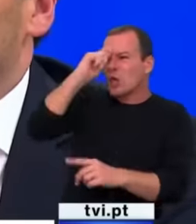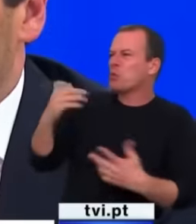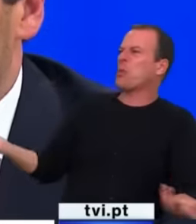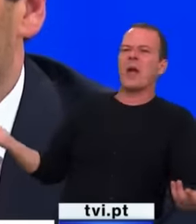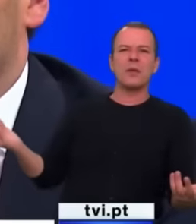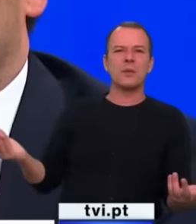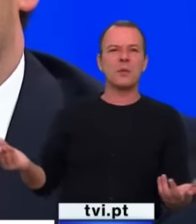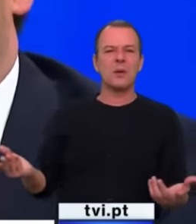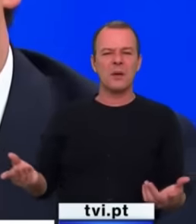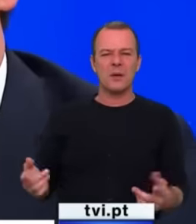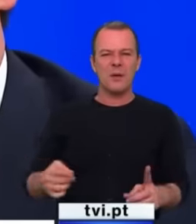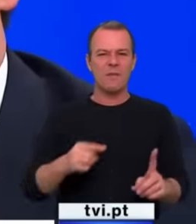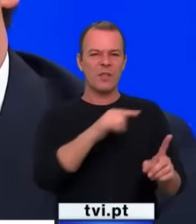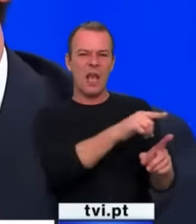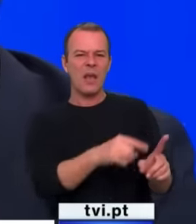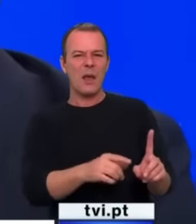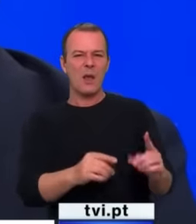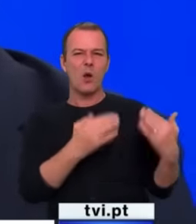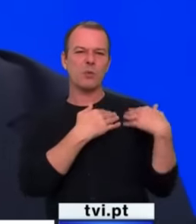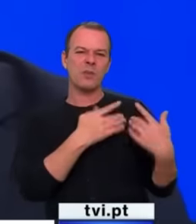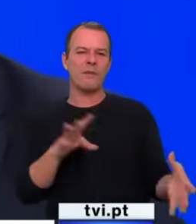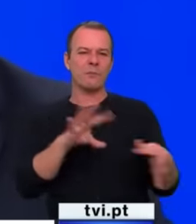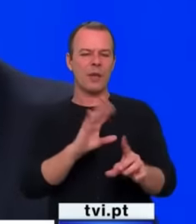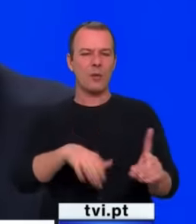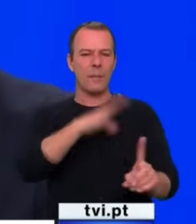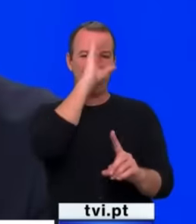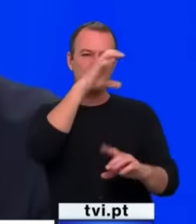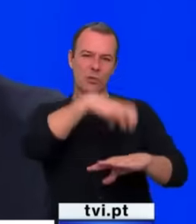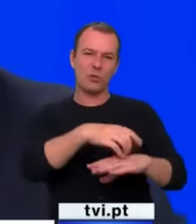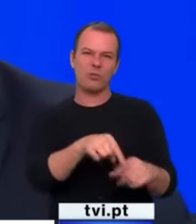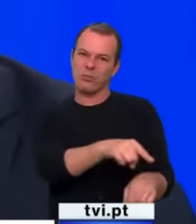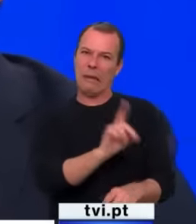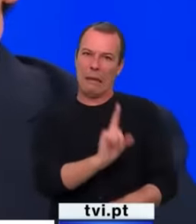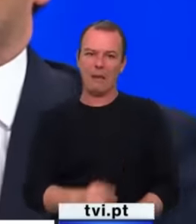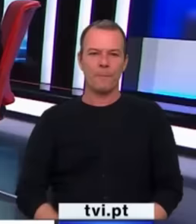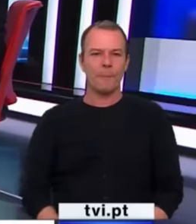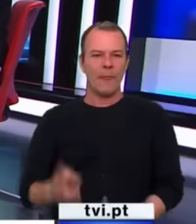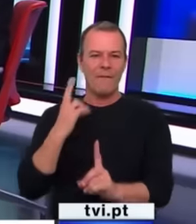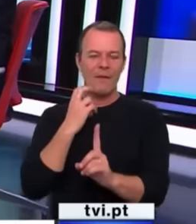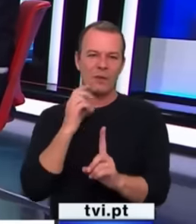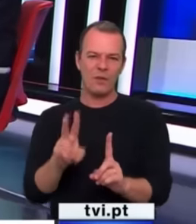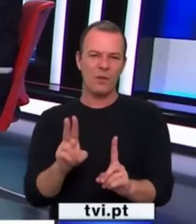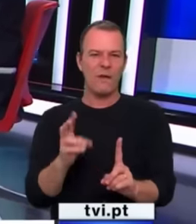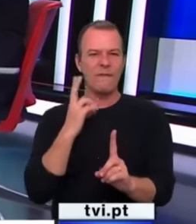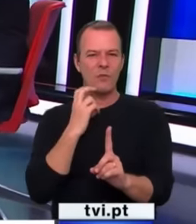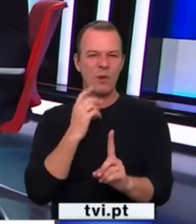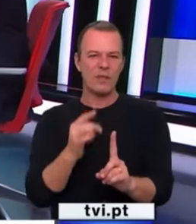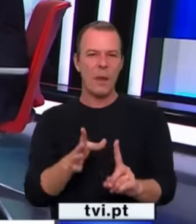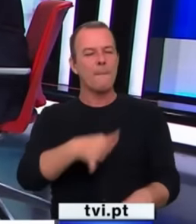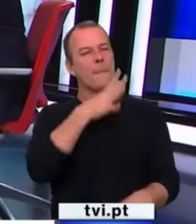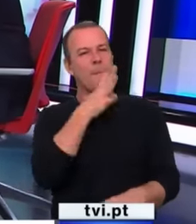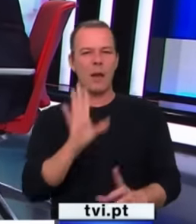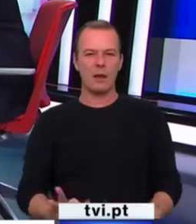que admitisse respeito você é o principal adversário. Responsável pelo governo de António eu peço Costa desculpa, Sara, e pelos erros do Sara, governo André Ventura, Costa. Sara, André Ventura fez uma